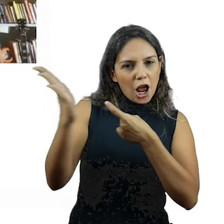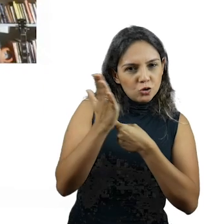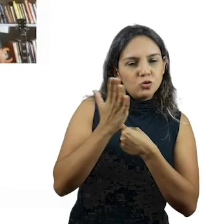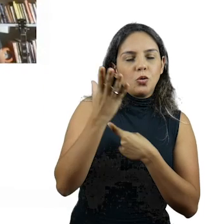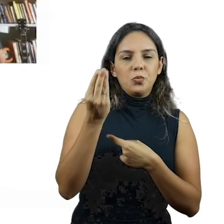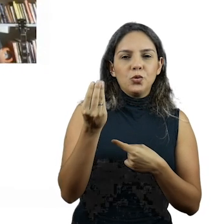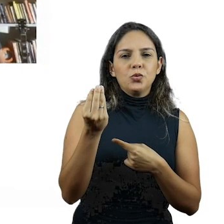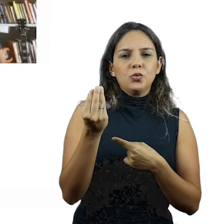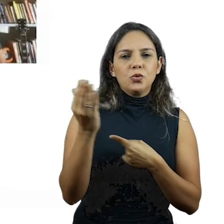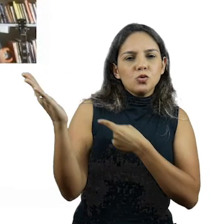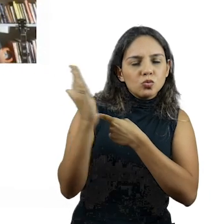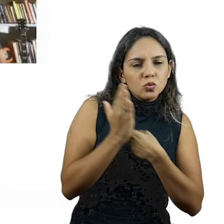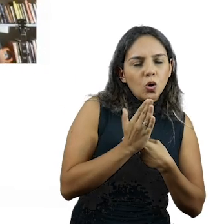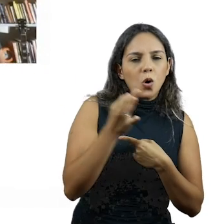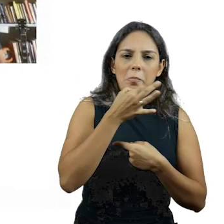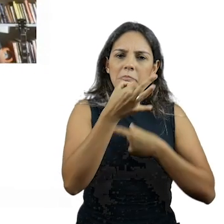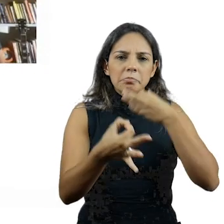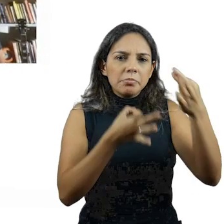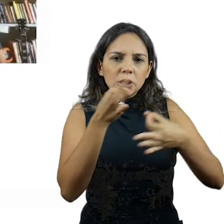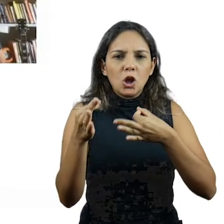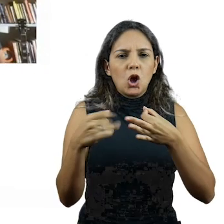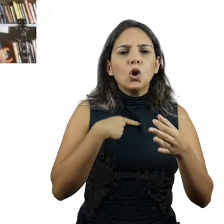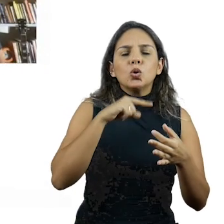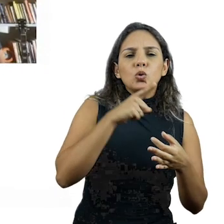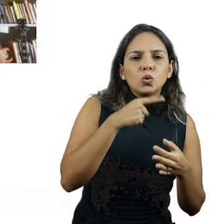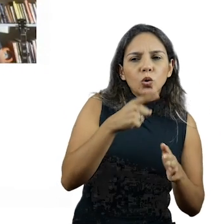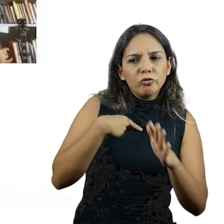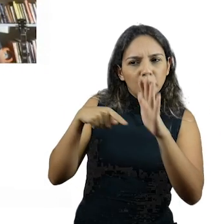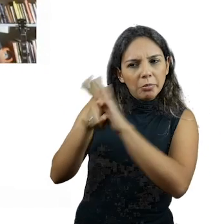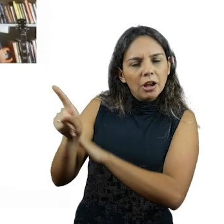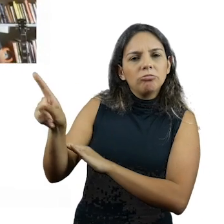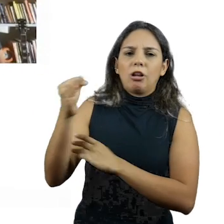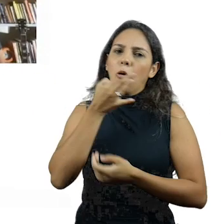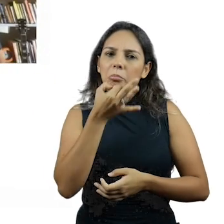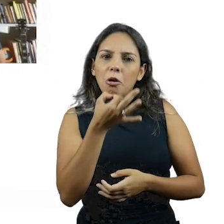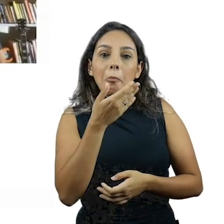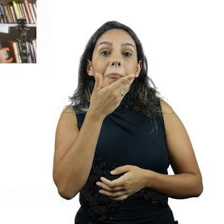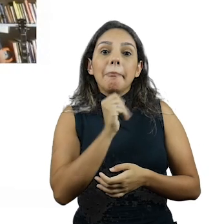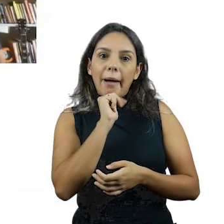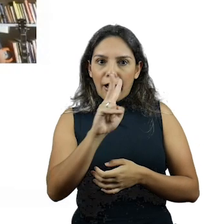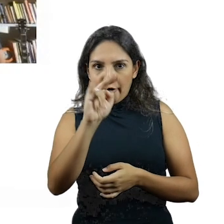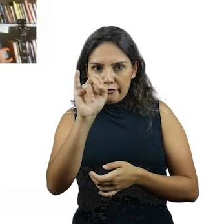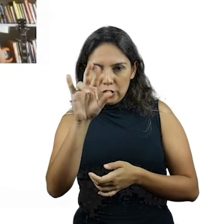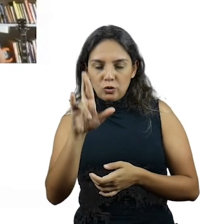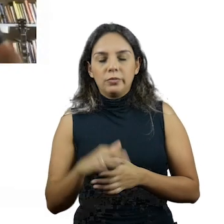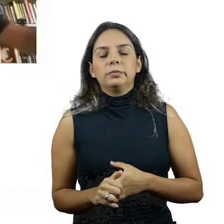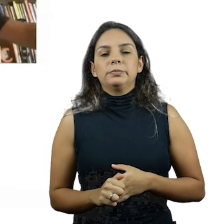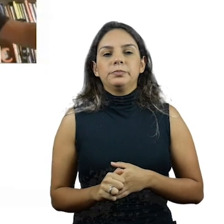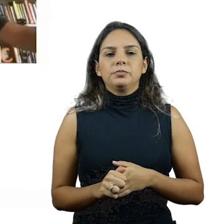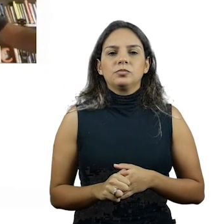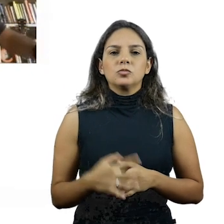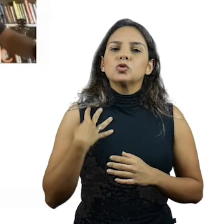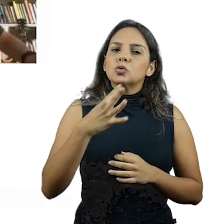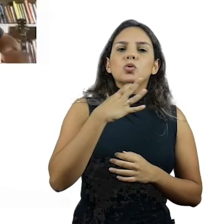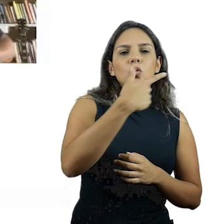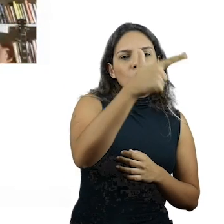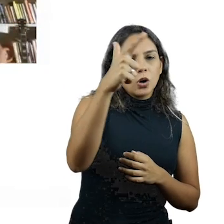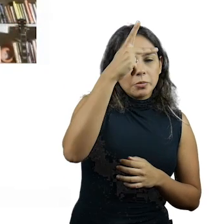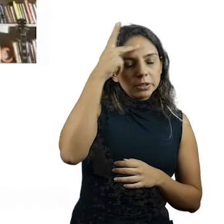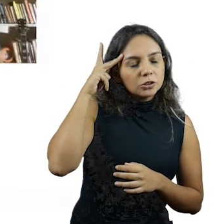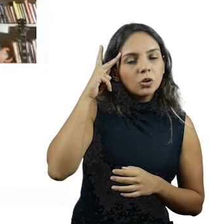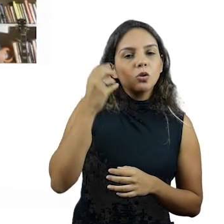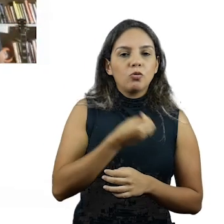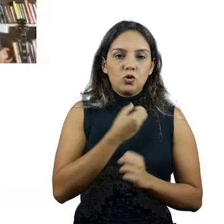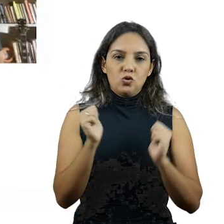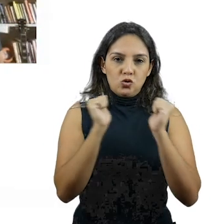muito, quando eu tinha alguma dúvida, perguntava para ele, a gente conheci outras pessoas que conviveram